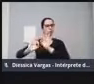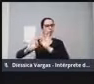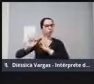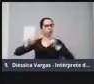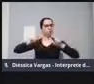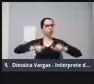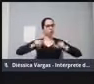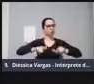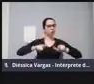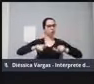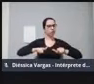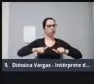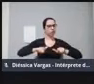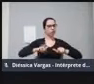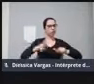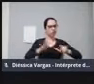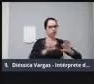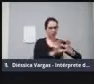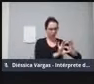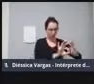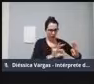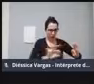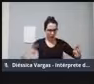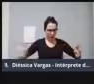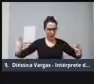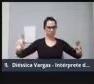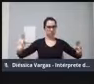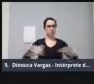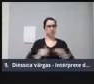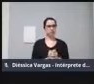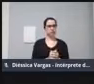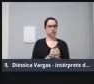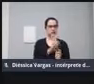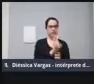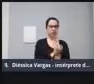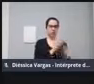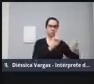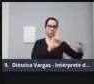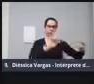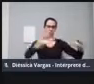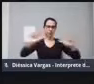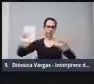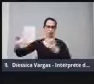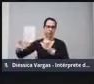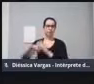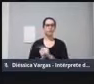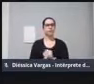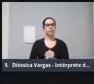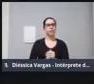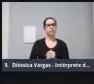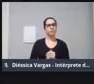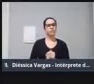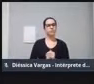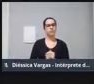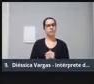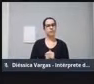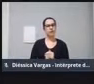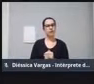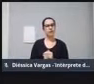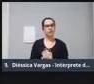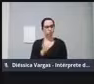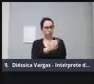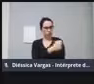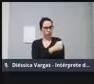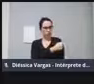por corda. Então, eram cinco áreas e cada área continha um painel. Então, os alunos também, eles foram divididos em cinco